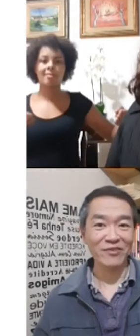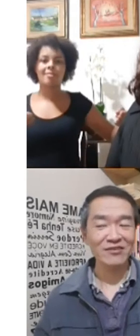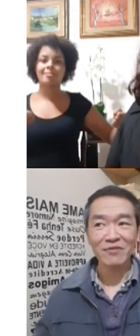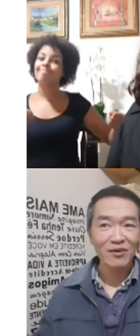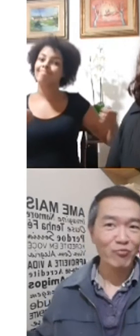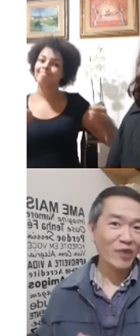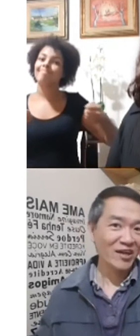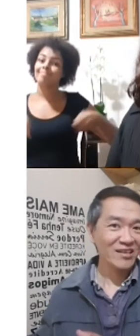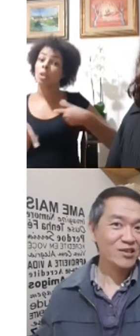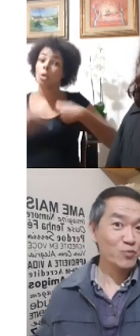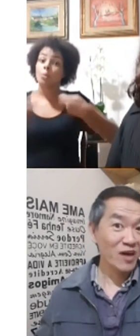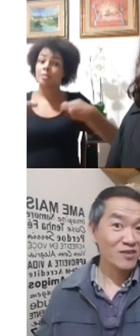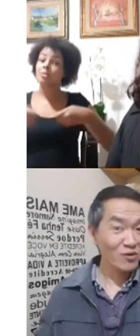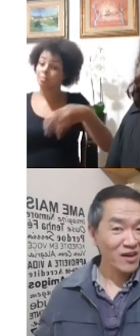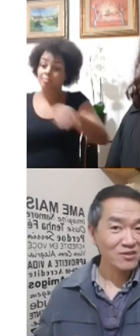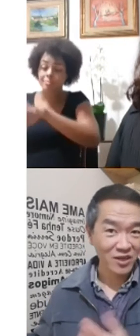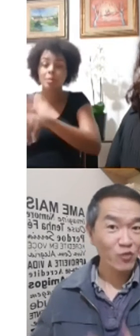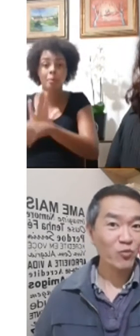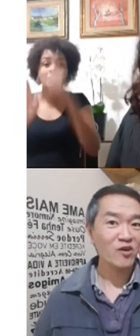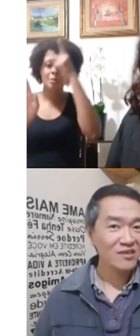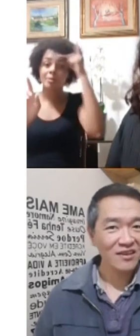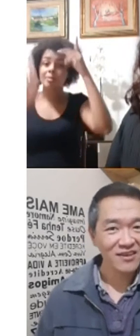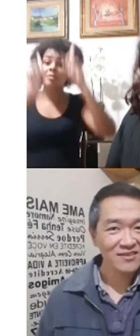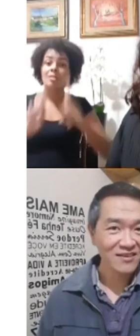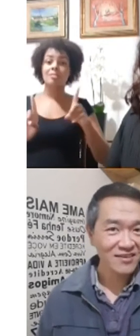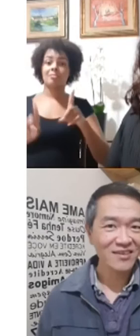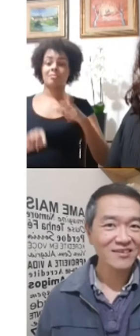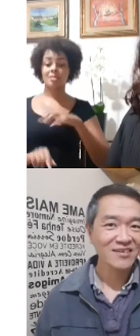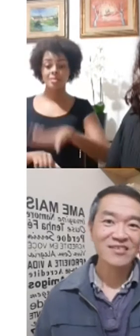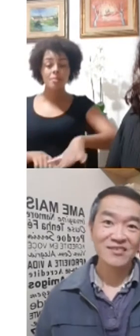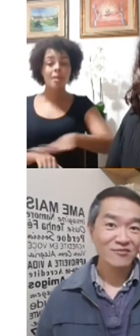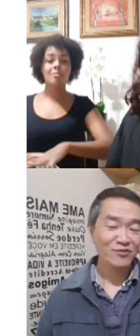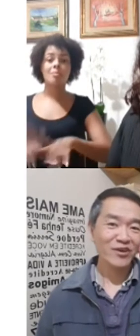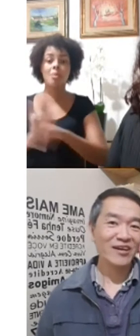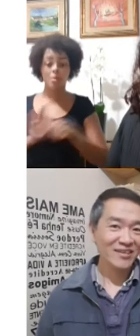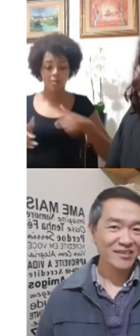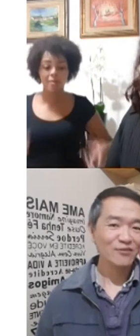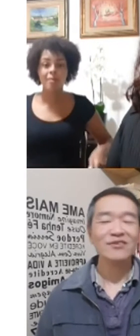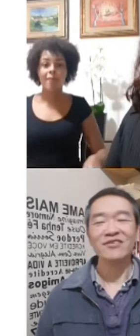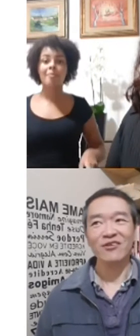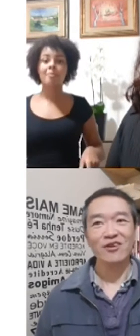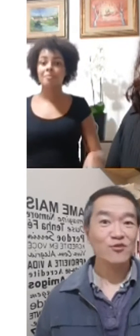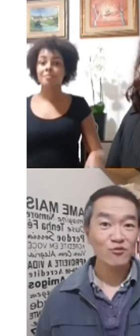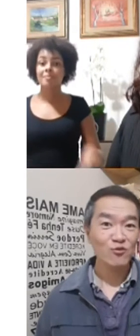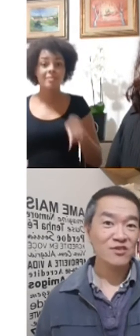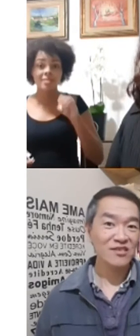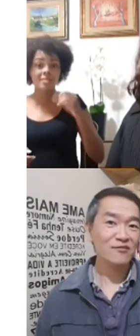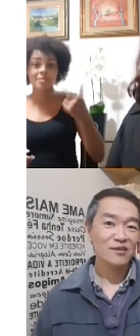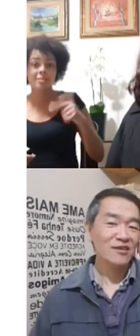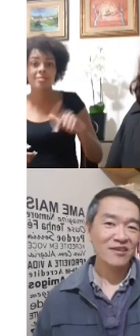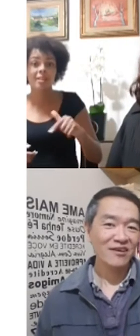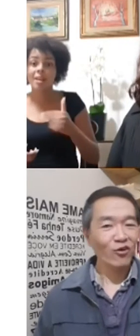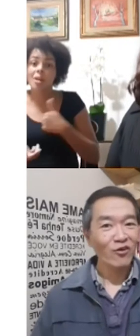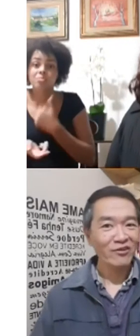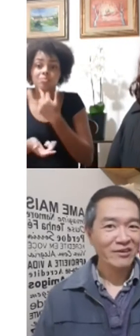vaga reservada para aquele espaço a mais para que eu possa entrar e sair, né? Se não tiver aquilo, negócio, eu não